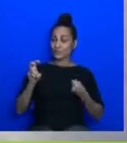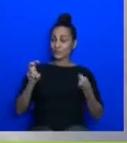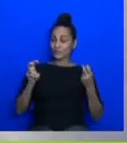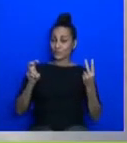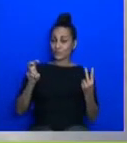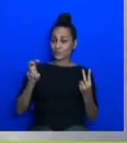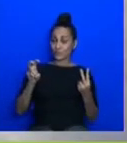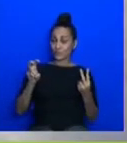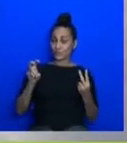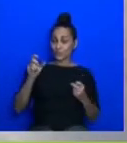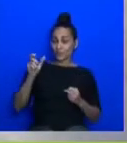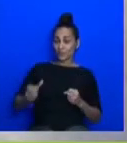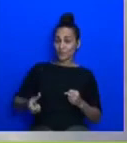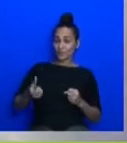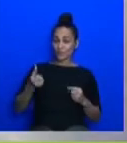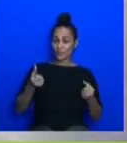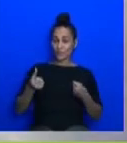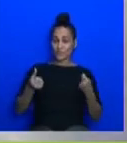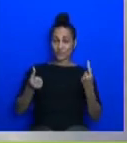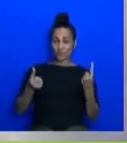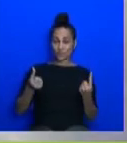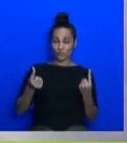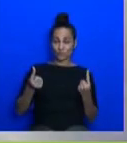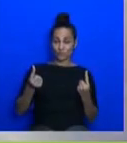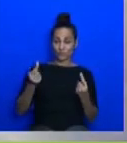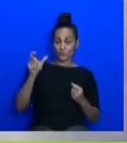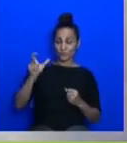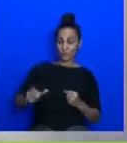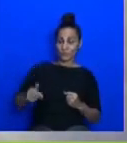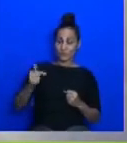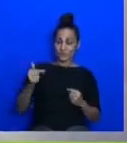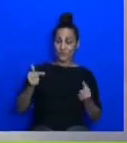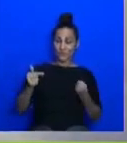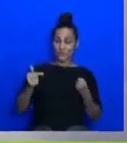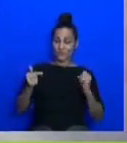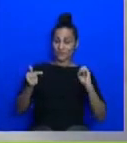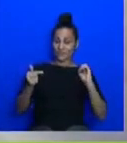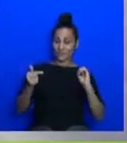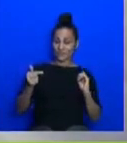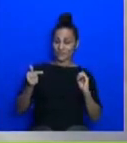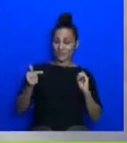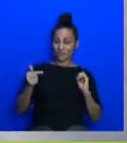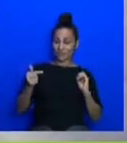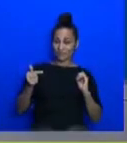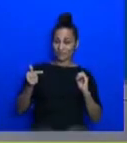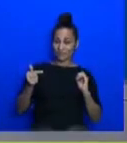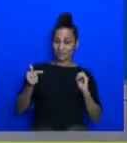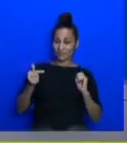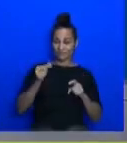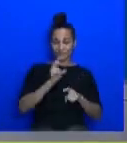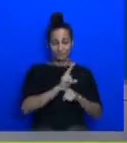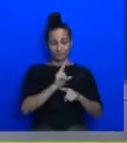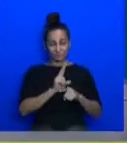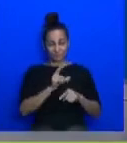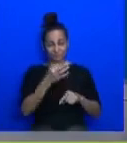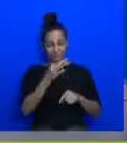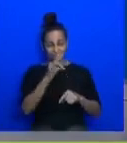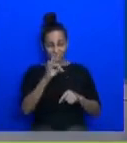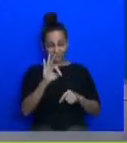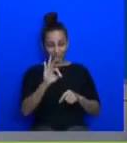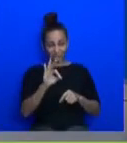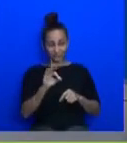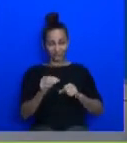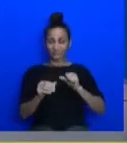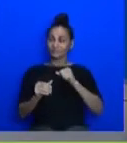5, 2, coluna 6, 1 e coluna 7, número 0. Auditoras,